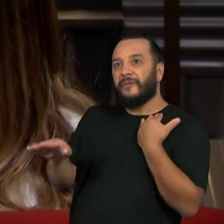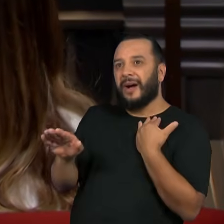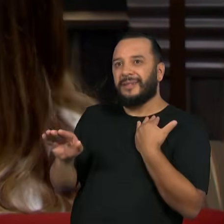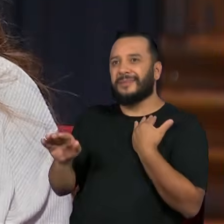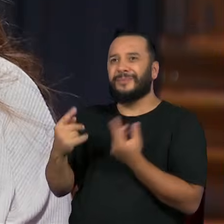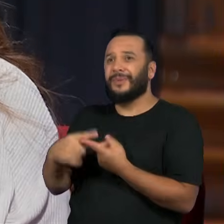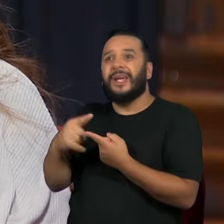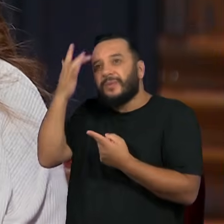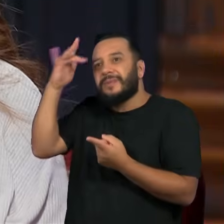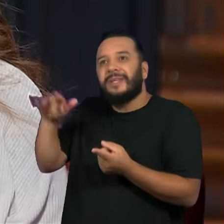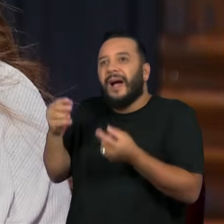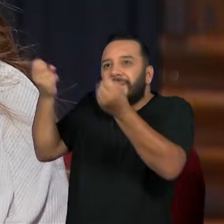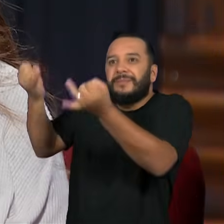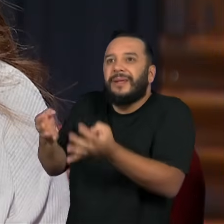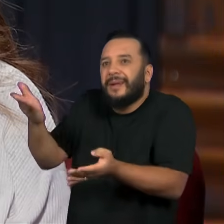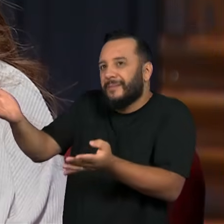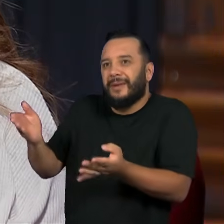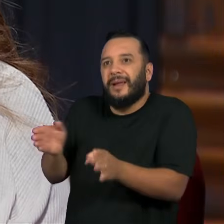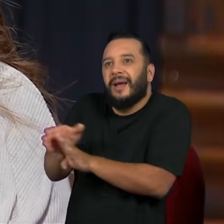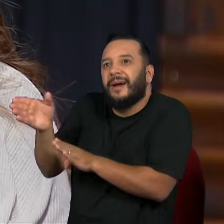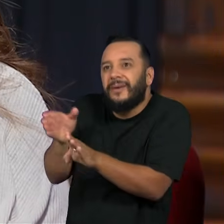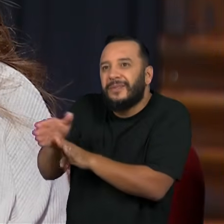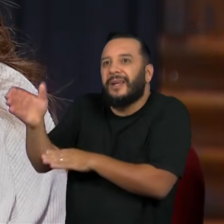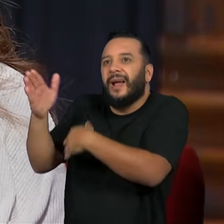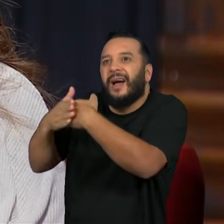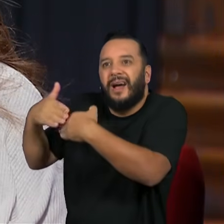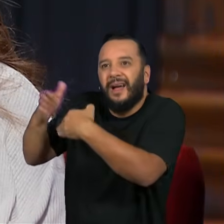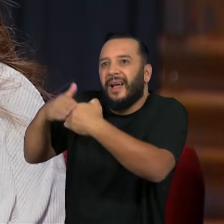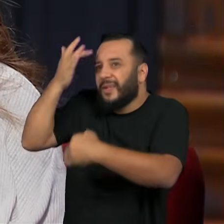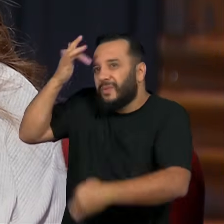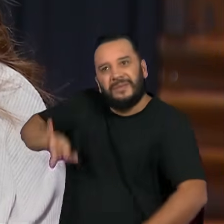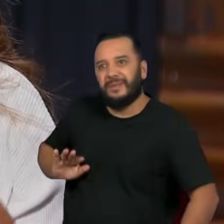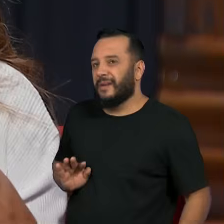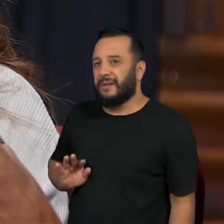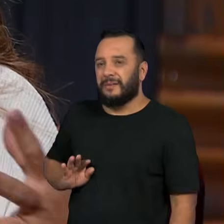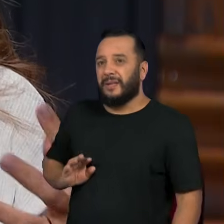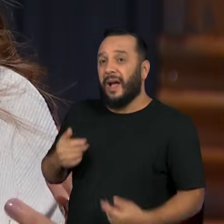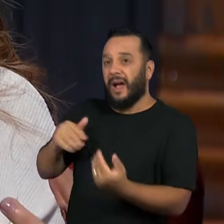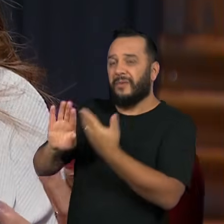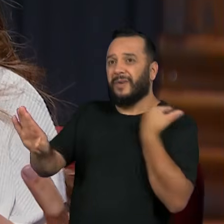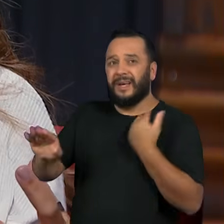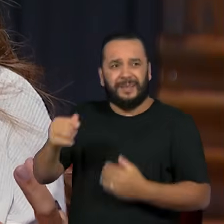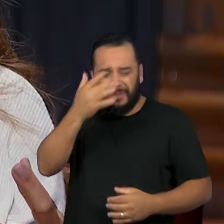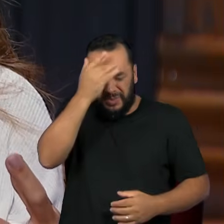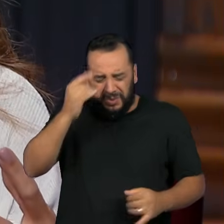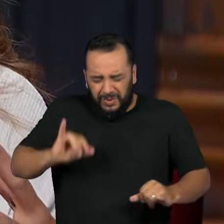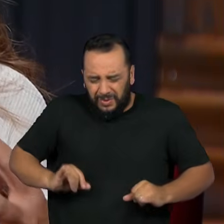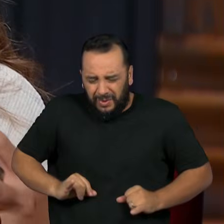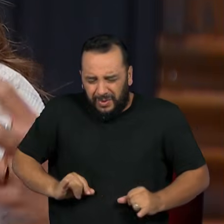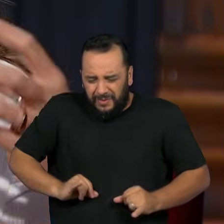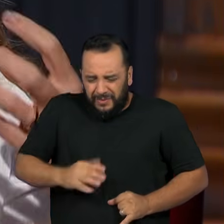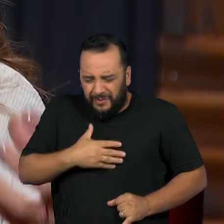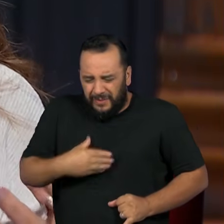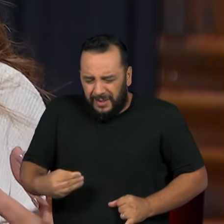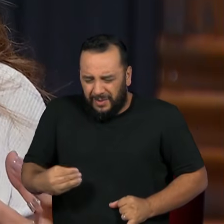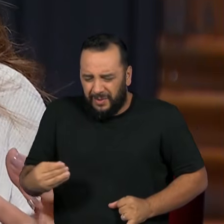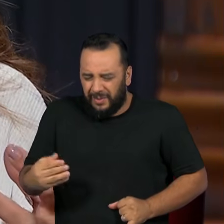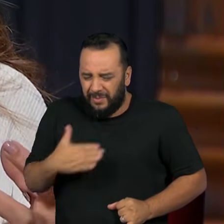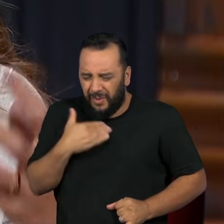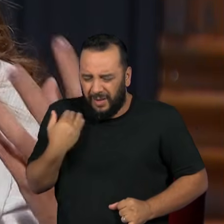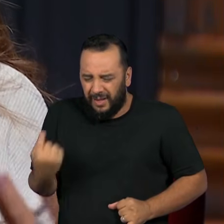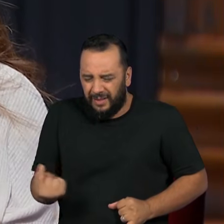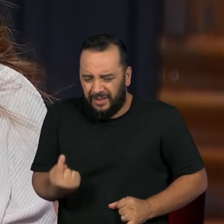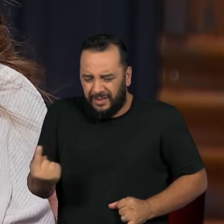dizer. E o fato de não saber o que dizer faz com que a pessoa que sofre esse momento se sinta